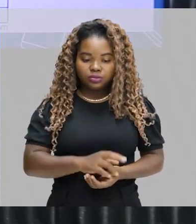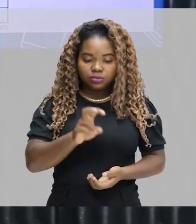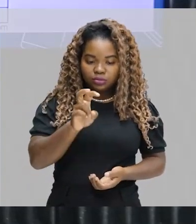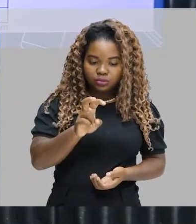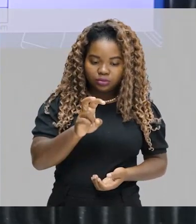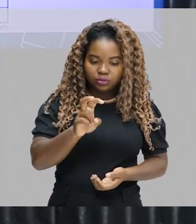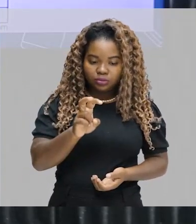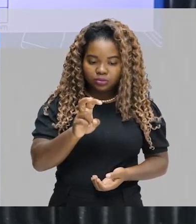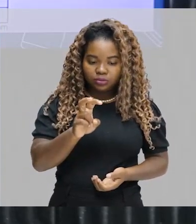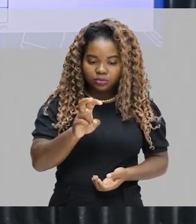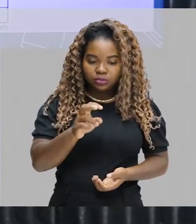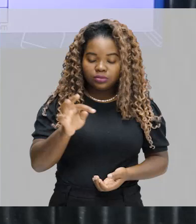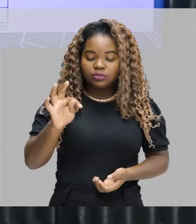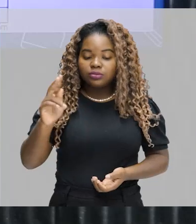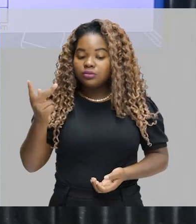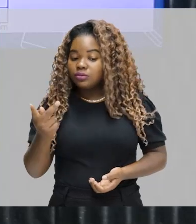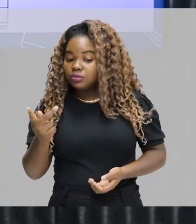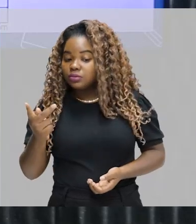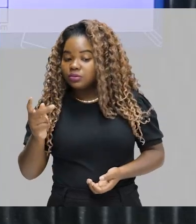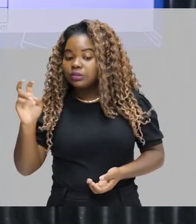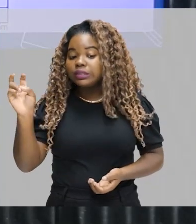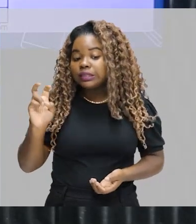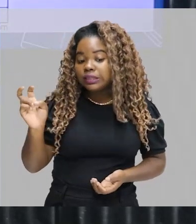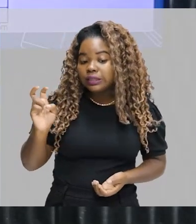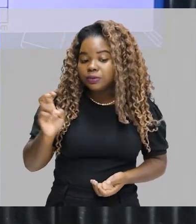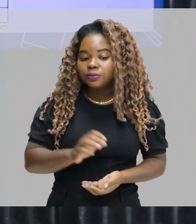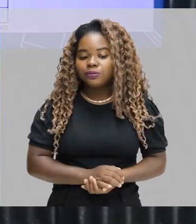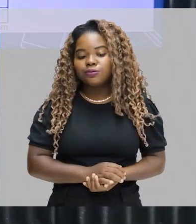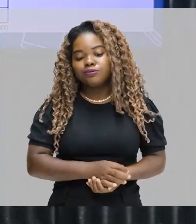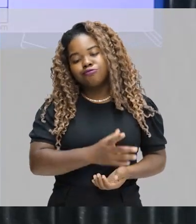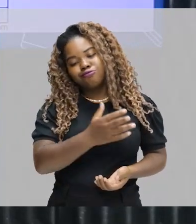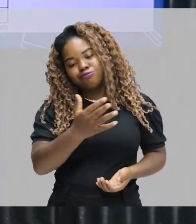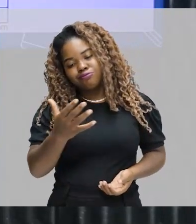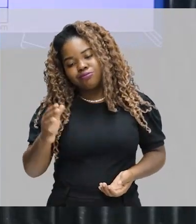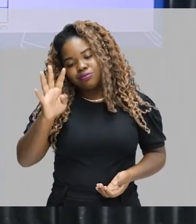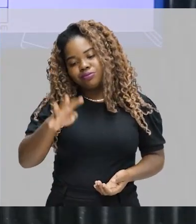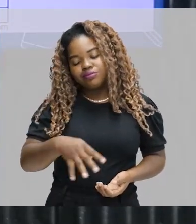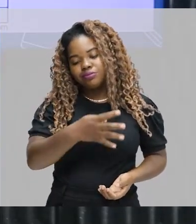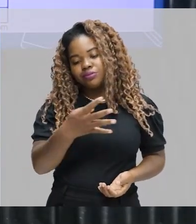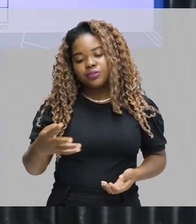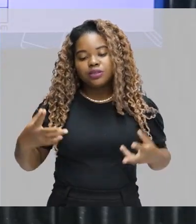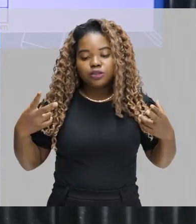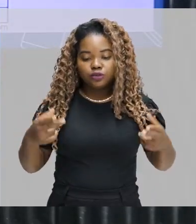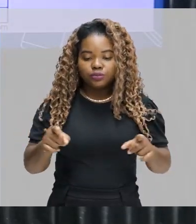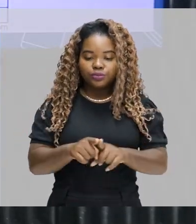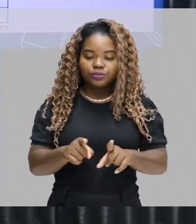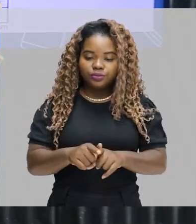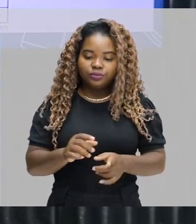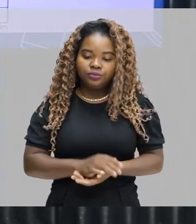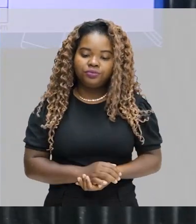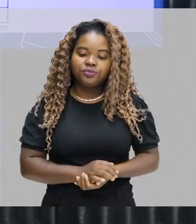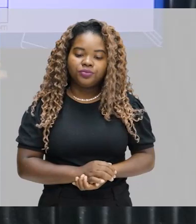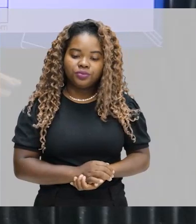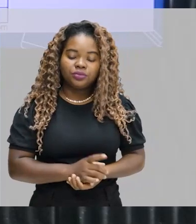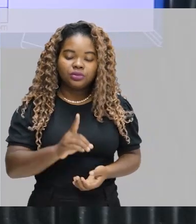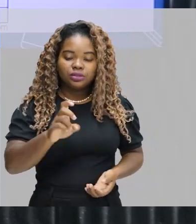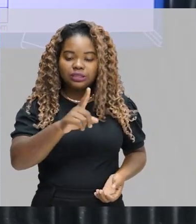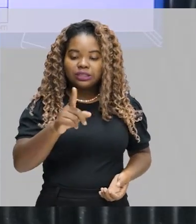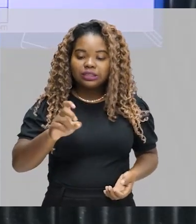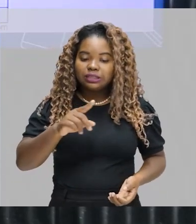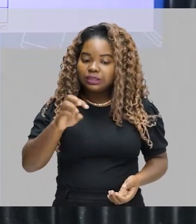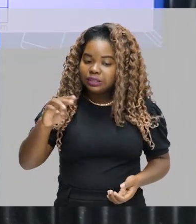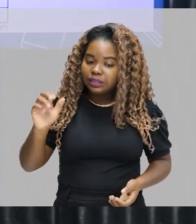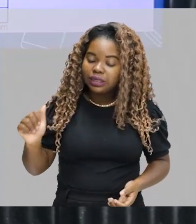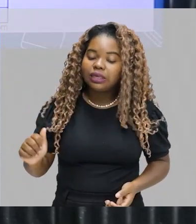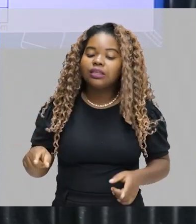5, no caso com TH, quinto. E assim por diante, mesma coisa se aplica às dezenas e